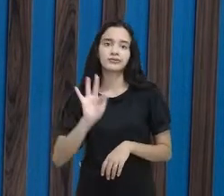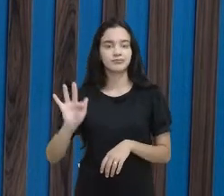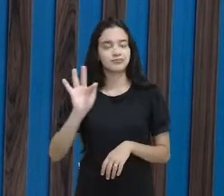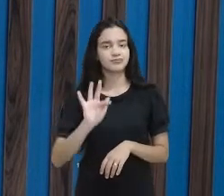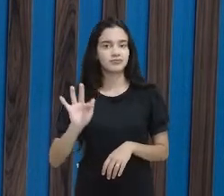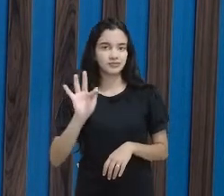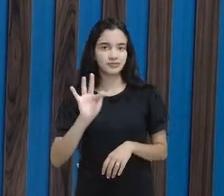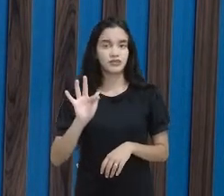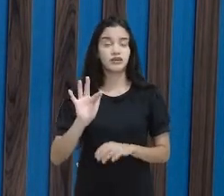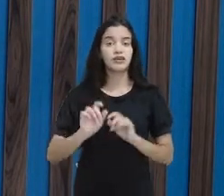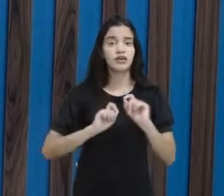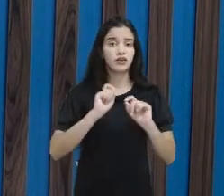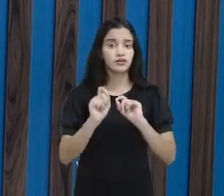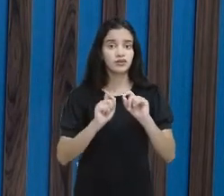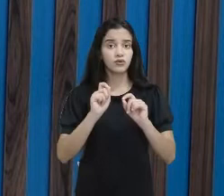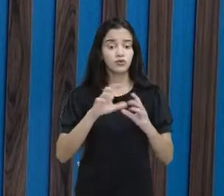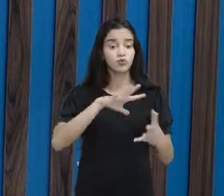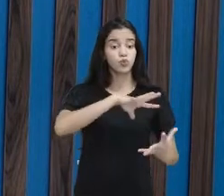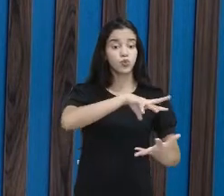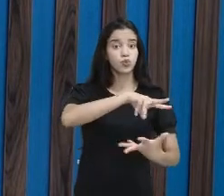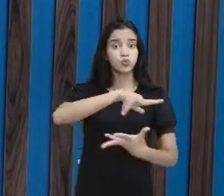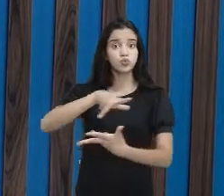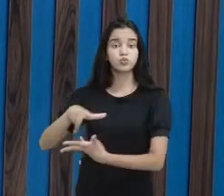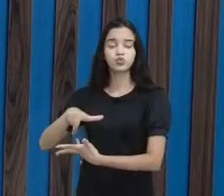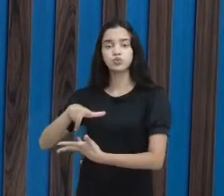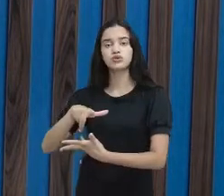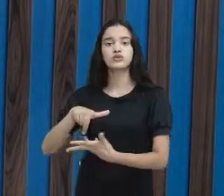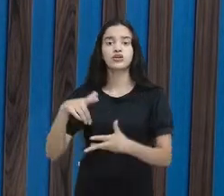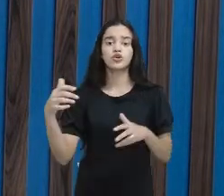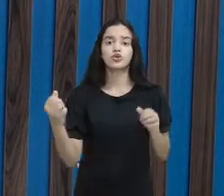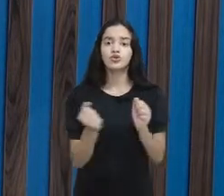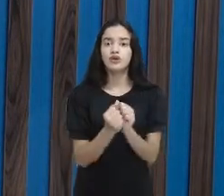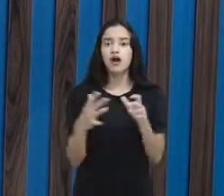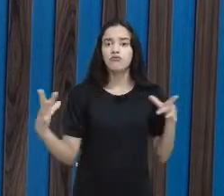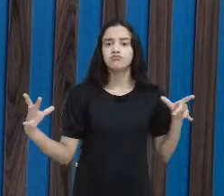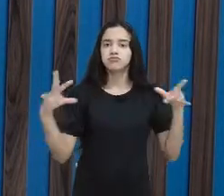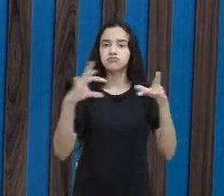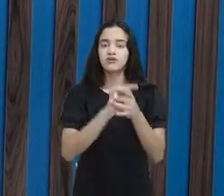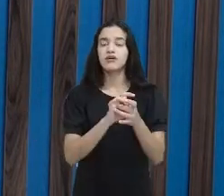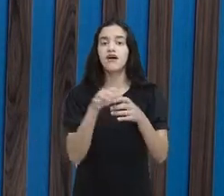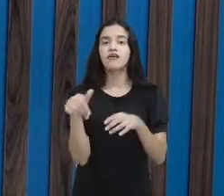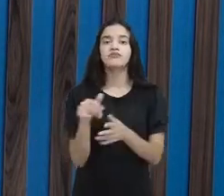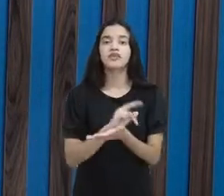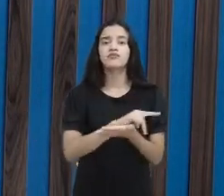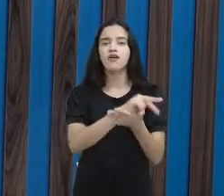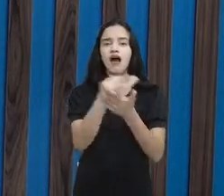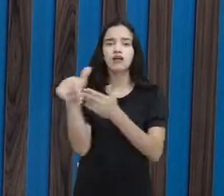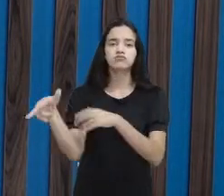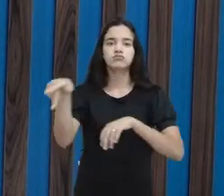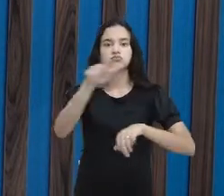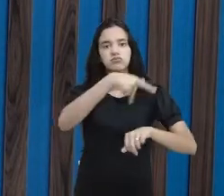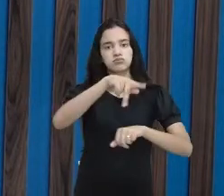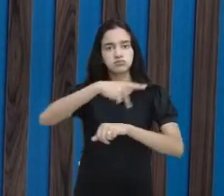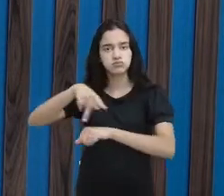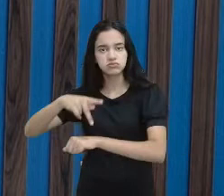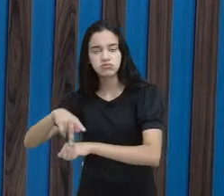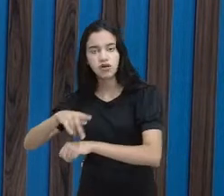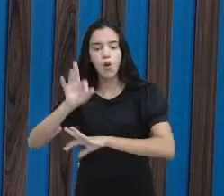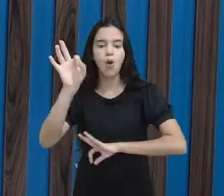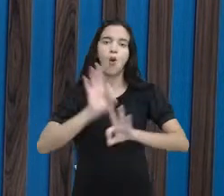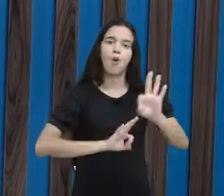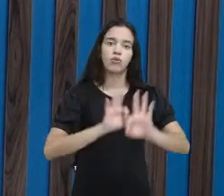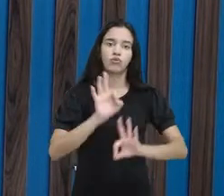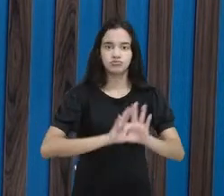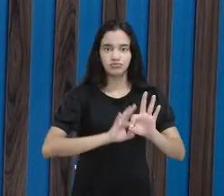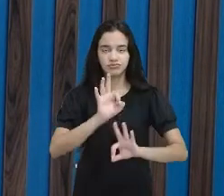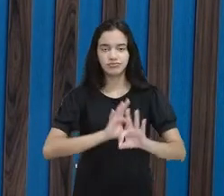que é a nível internacional, e ela junta diversos países ali para poder